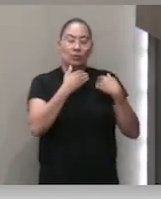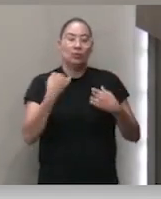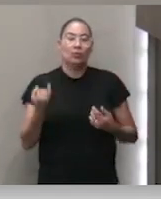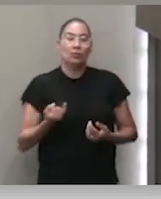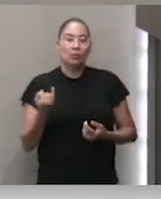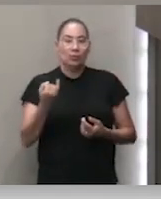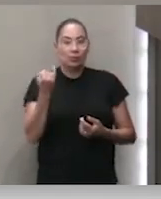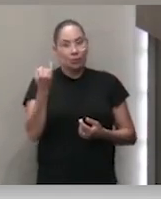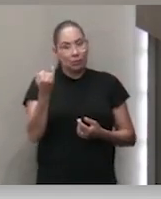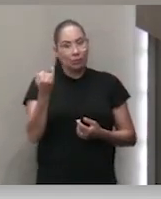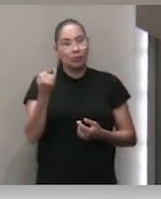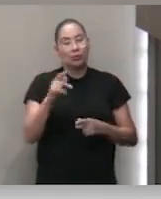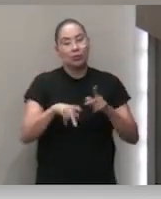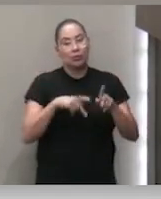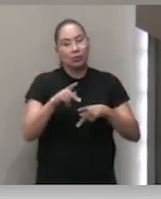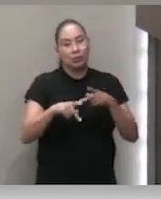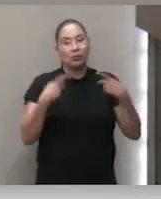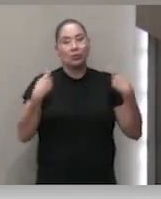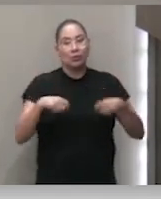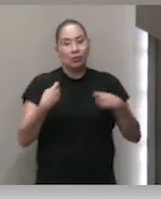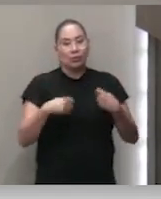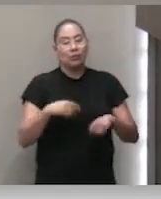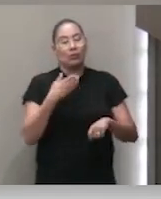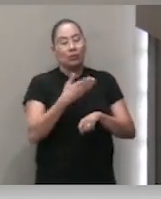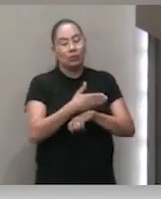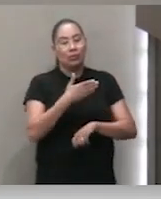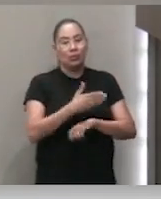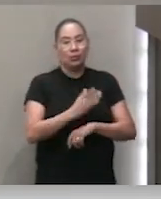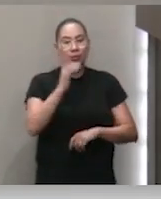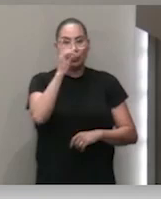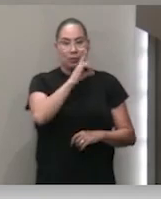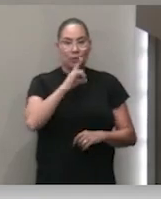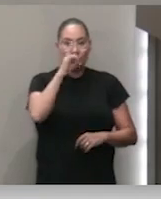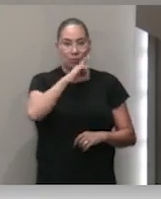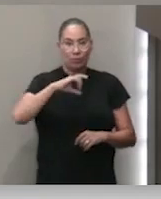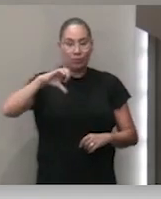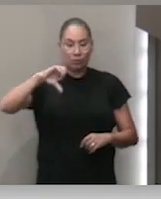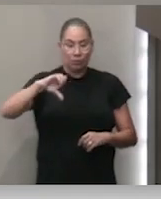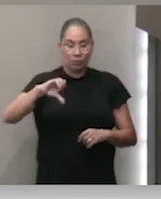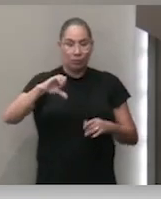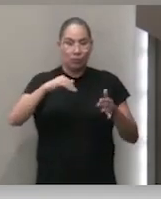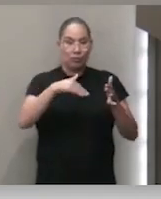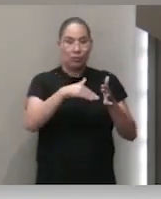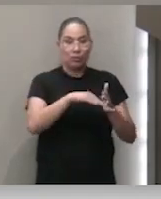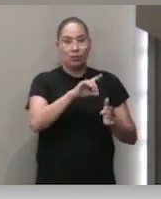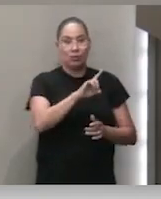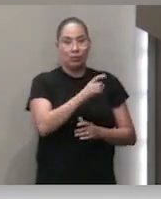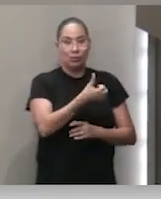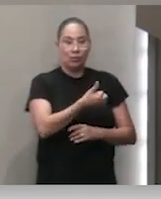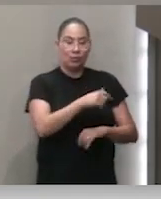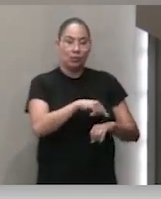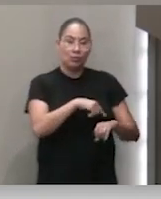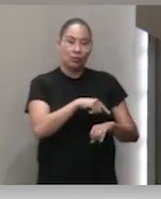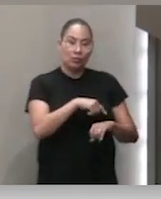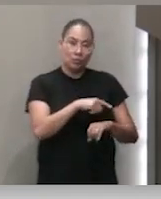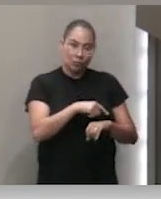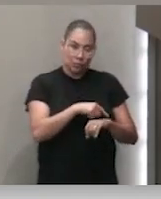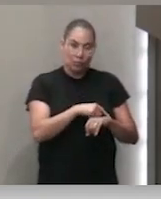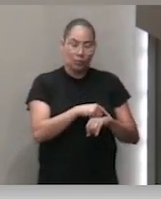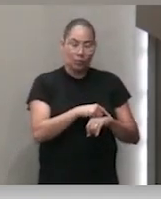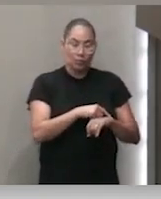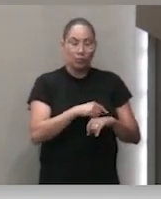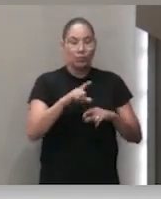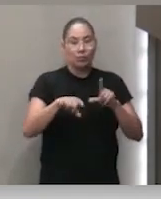importante, então a população tem que participar neste domingo aí, das 9 às 16 horas, participar desse pleito aí